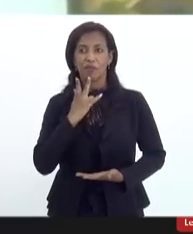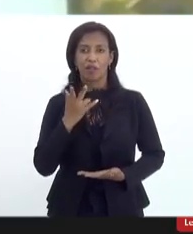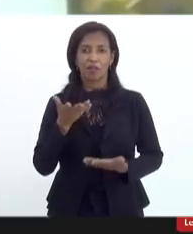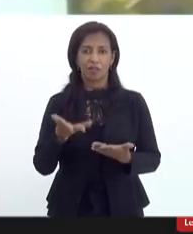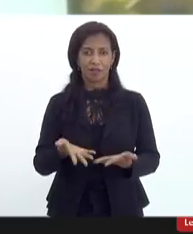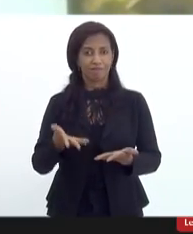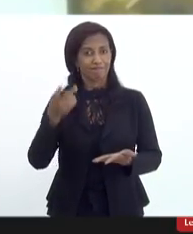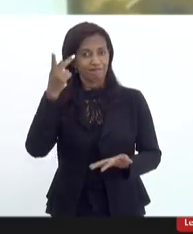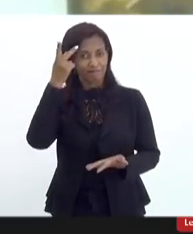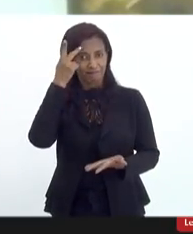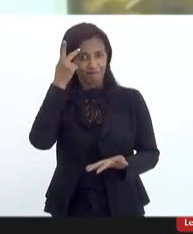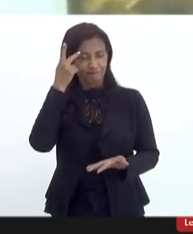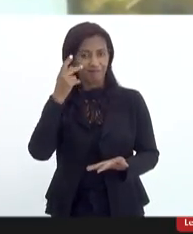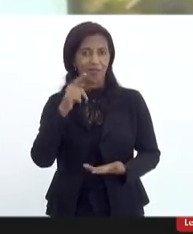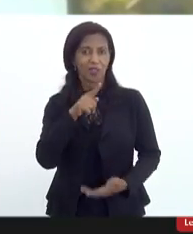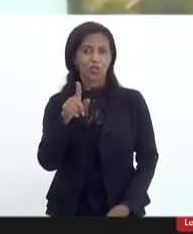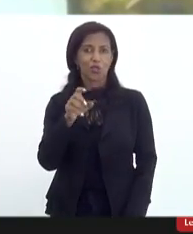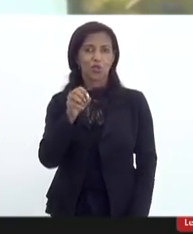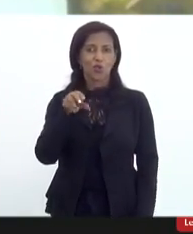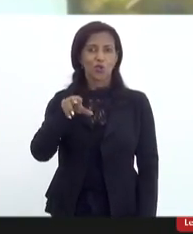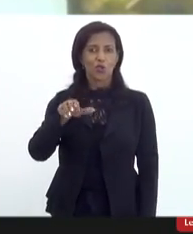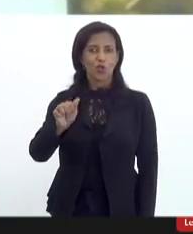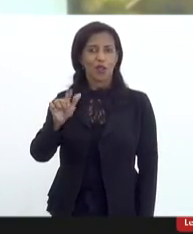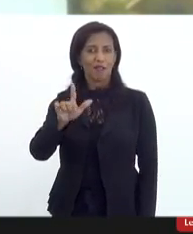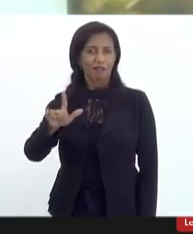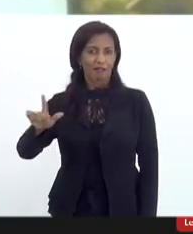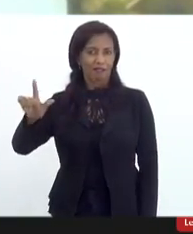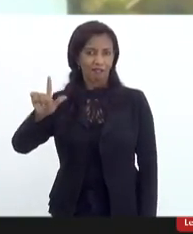de São Paulo, da Zona Leste de São Paulo,